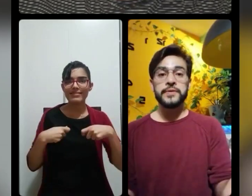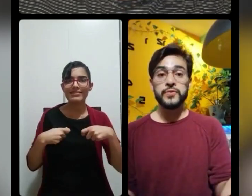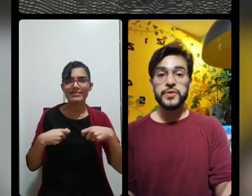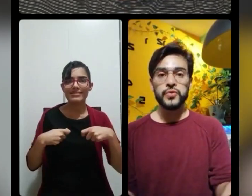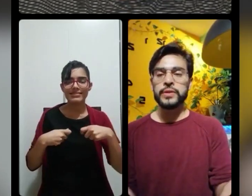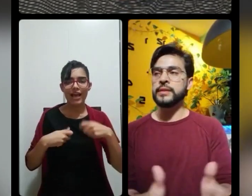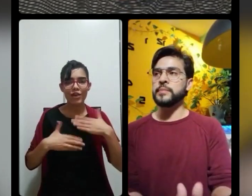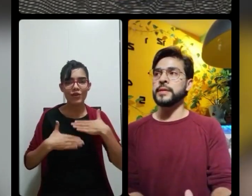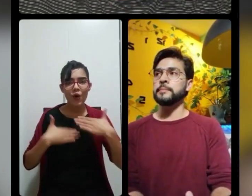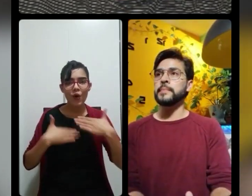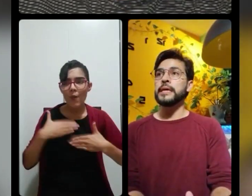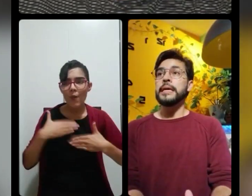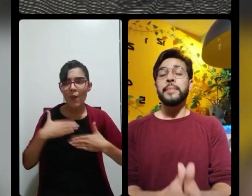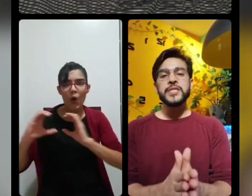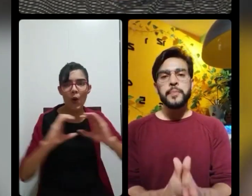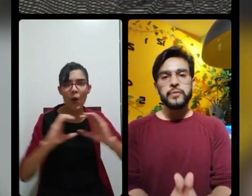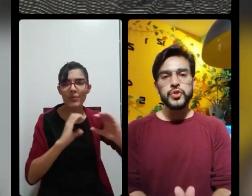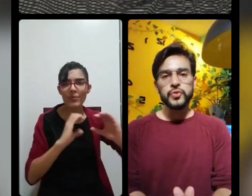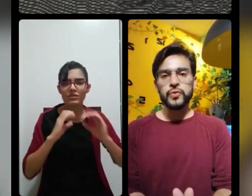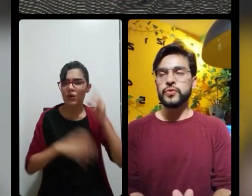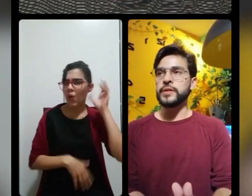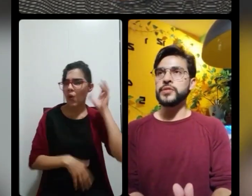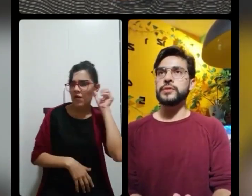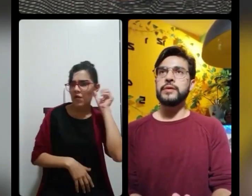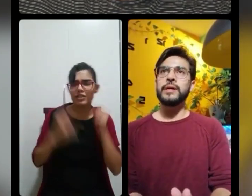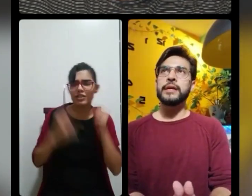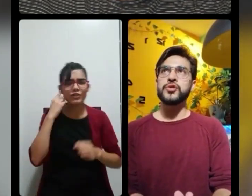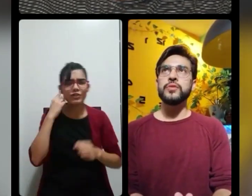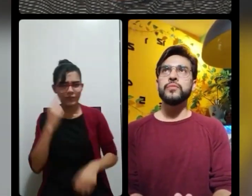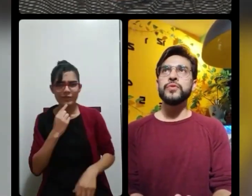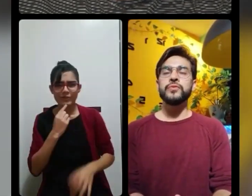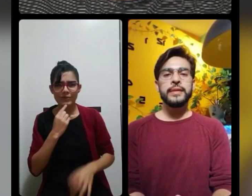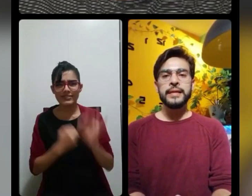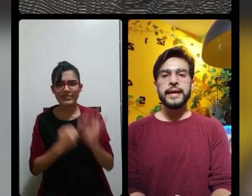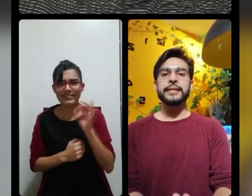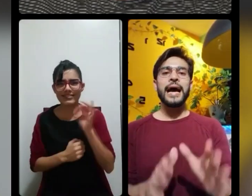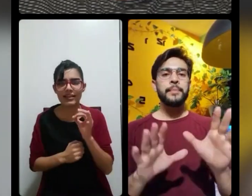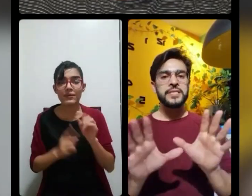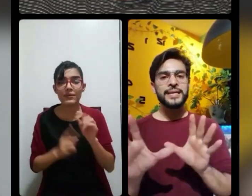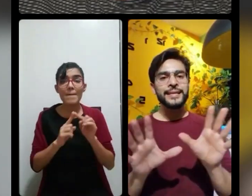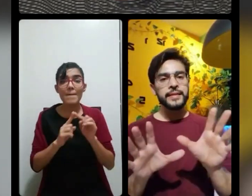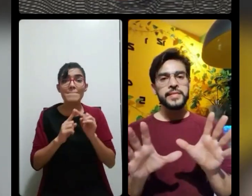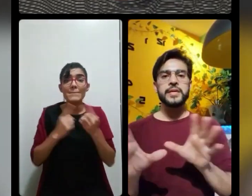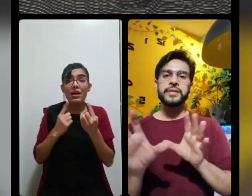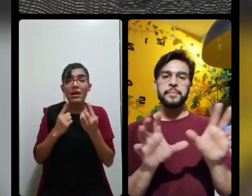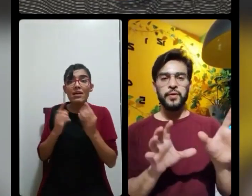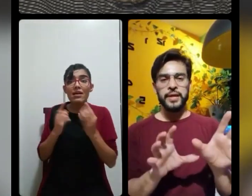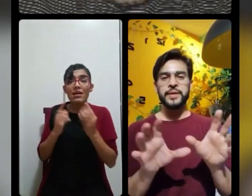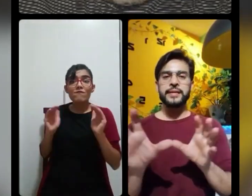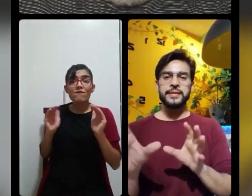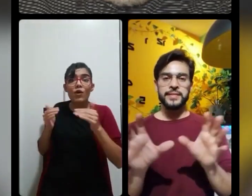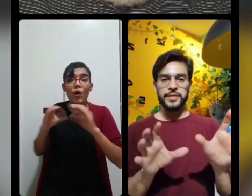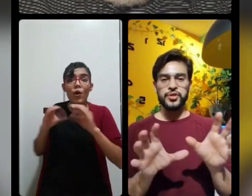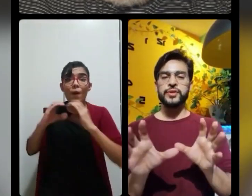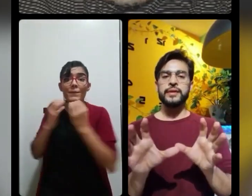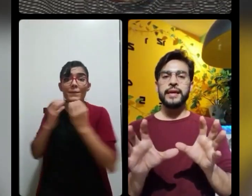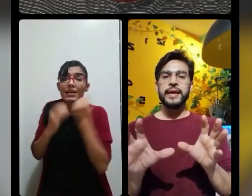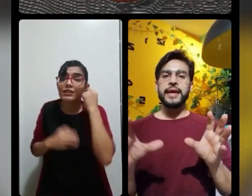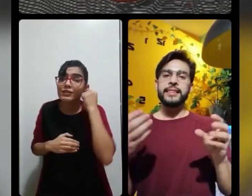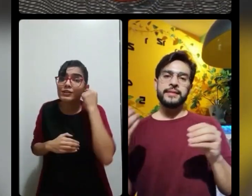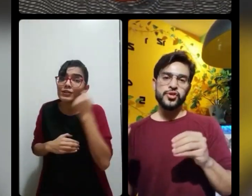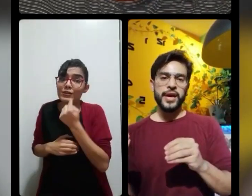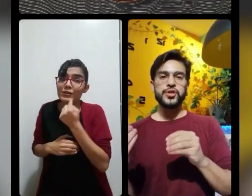isso é da pessoa surda também. Mas para o surdo, isso tem uma questão muito delicada. Apesar da tensão e da polêmica que